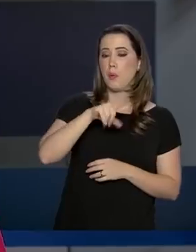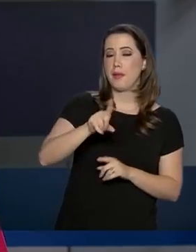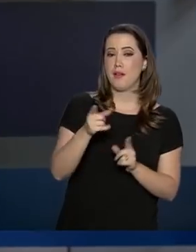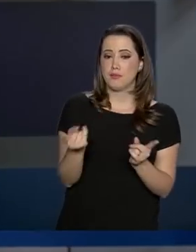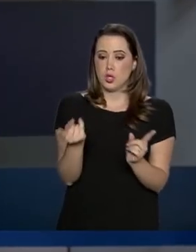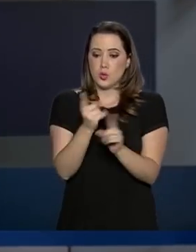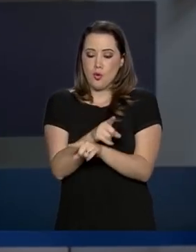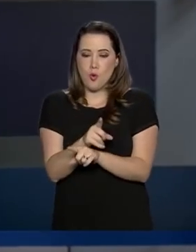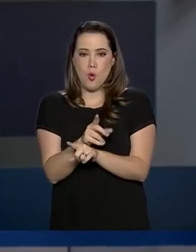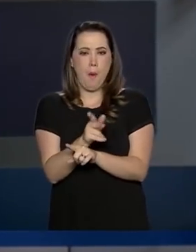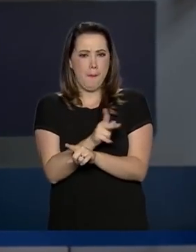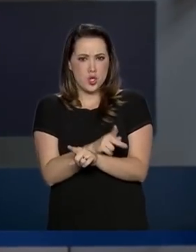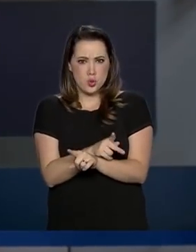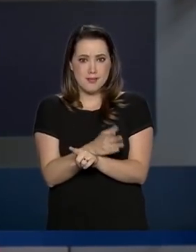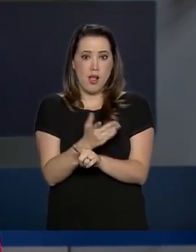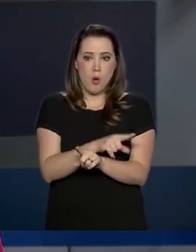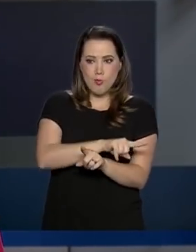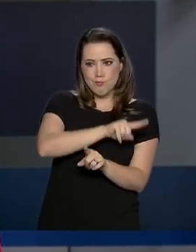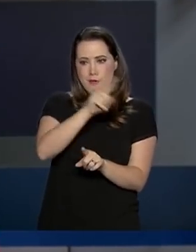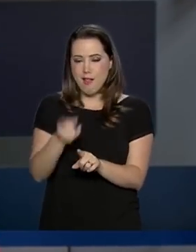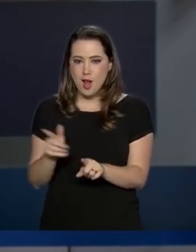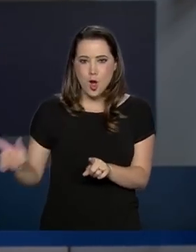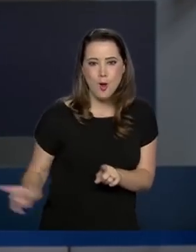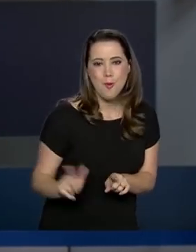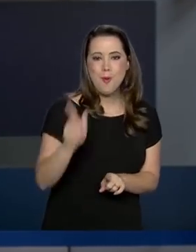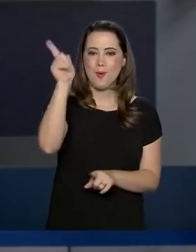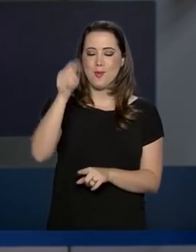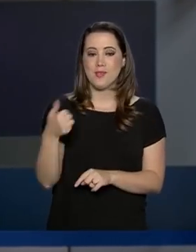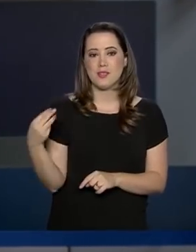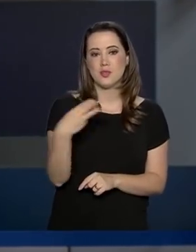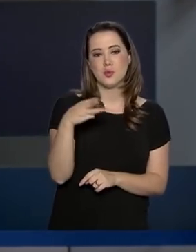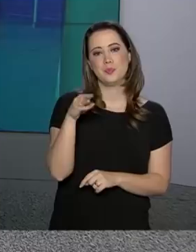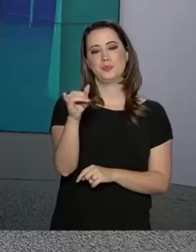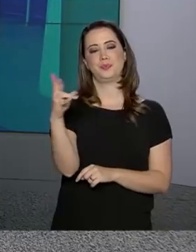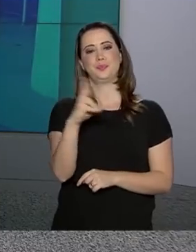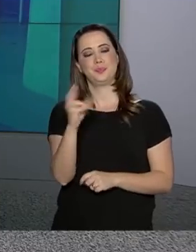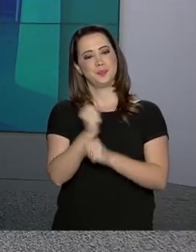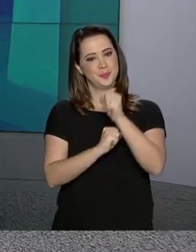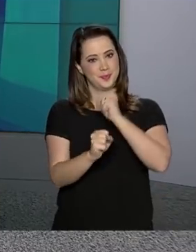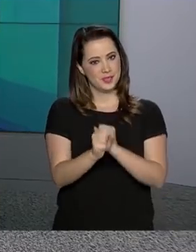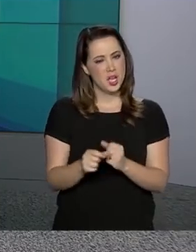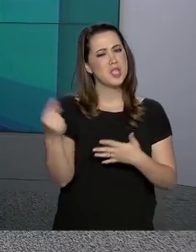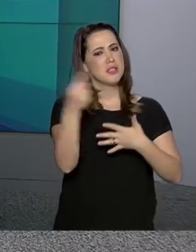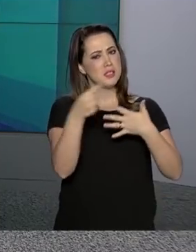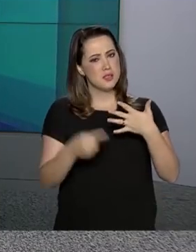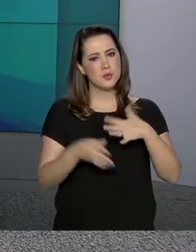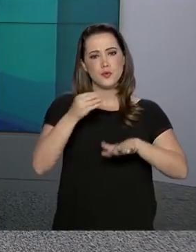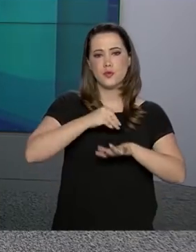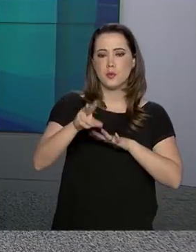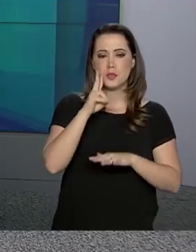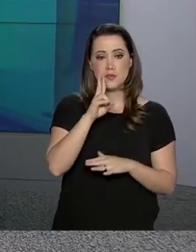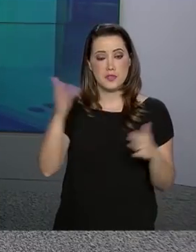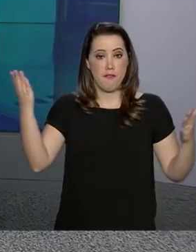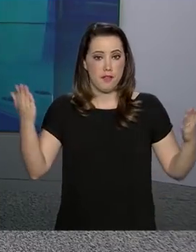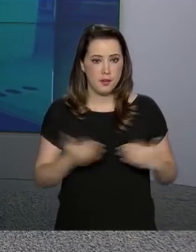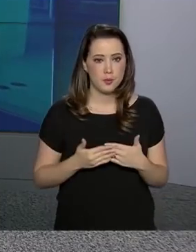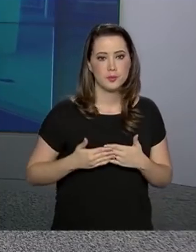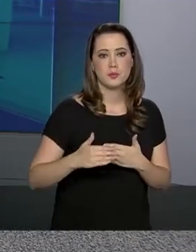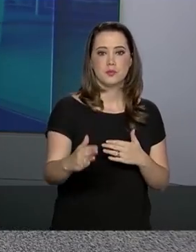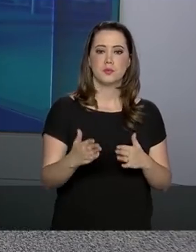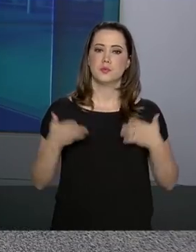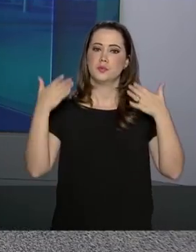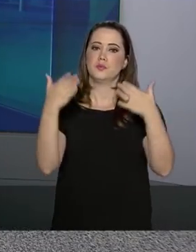e registra lucro de mais de 13 bilhões de reais no ano passado. Essas e outras notícias você acompanha agora. E